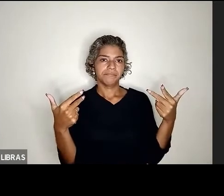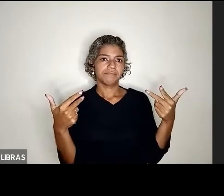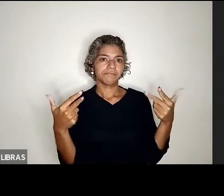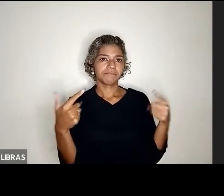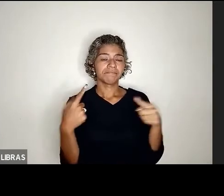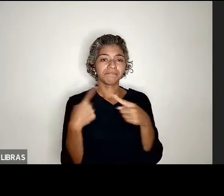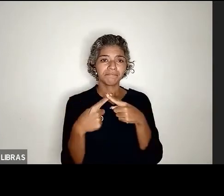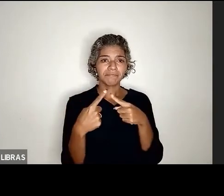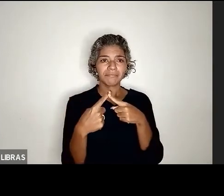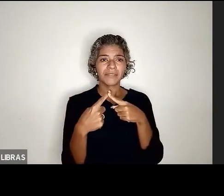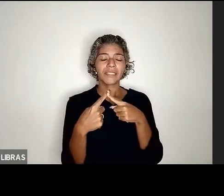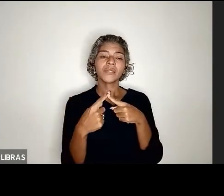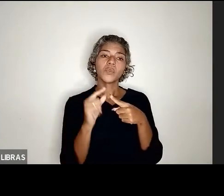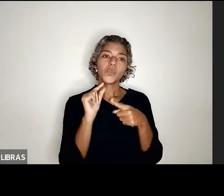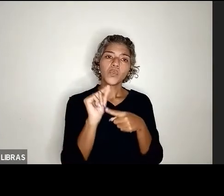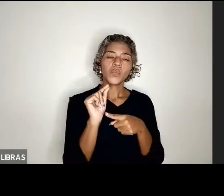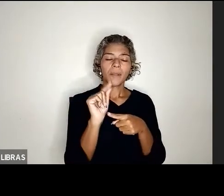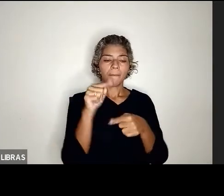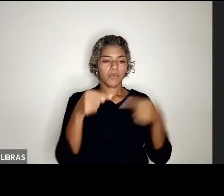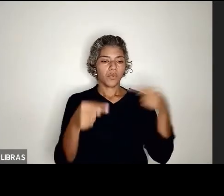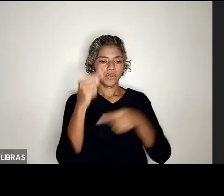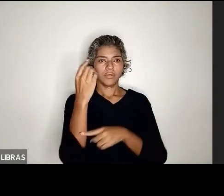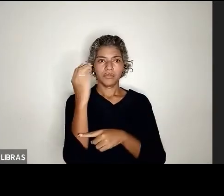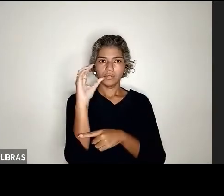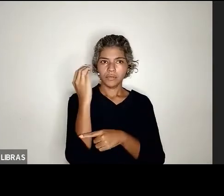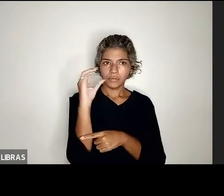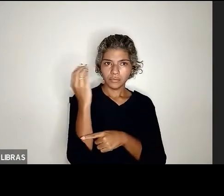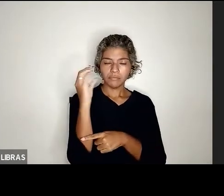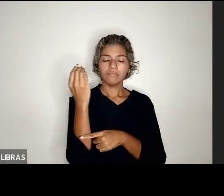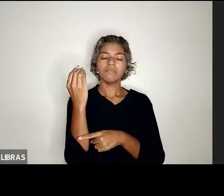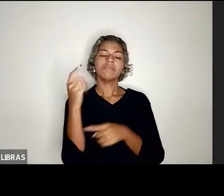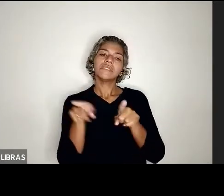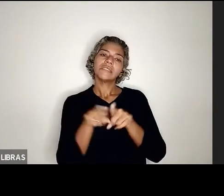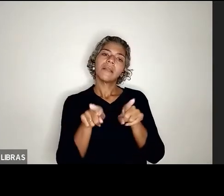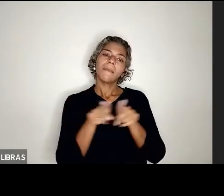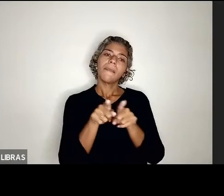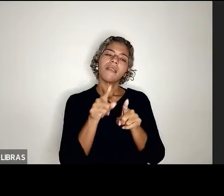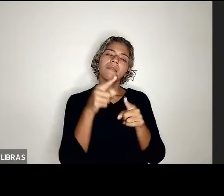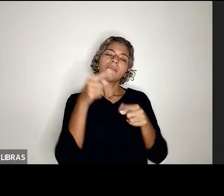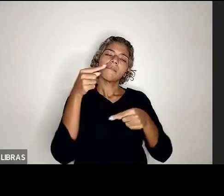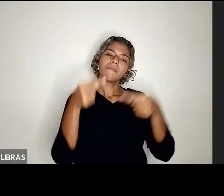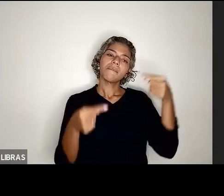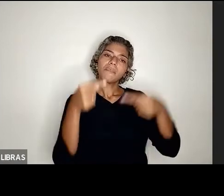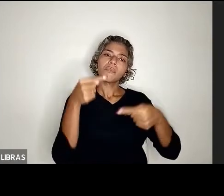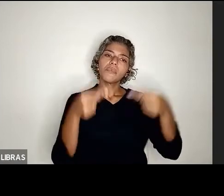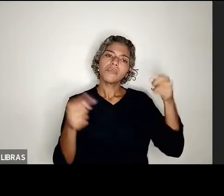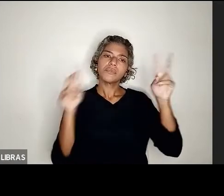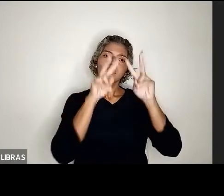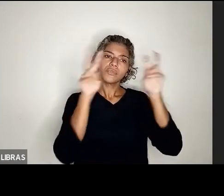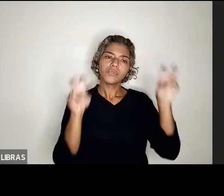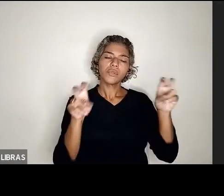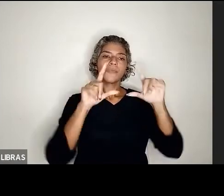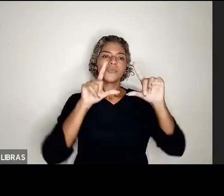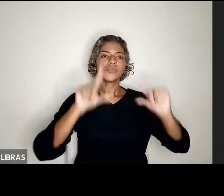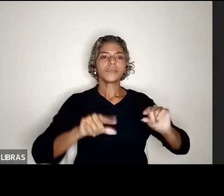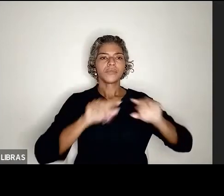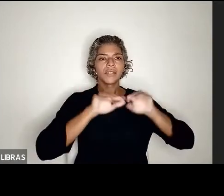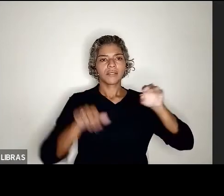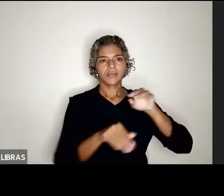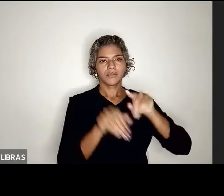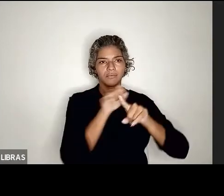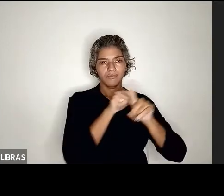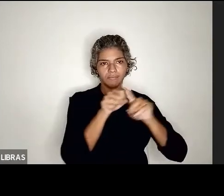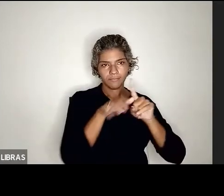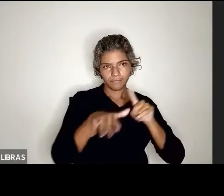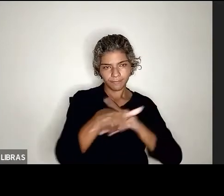científica, quanto as políticas voltadas à minimização das desigualdades sociais, né, pensando aí sobre o eixo de gênero. Então, a gente está mesmo com